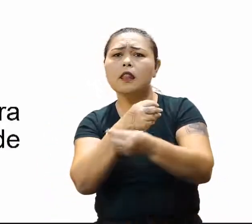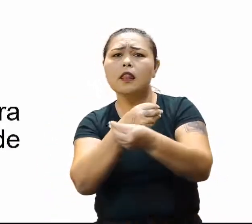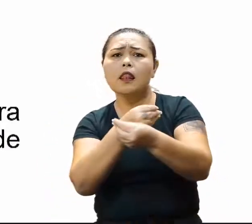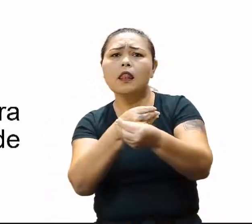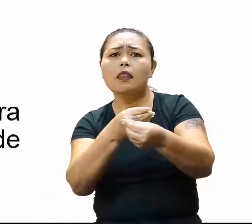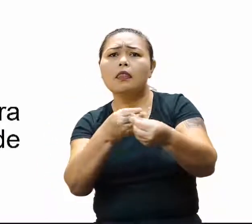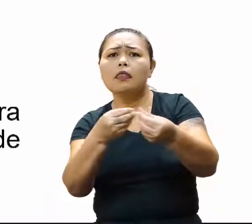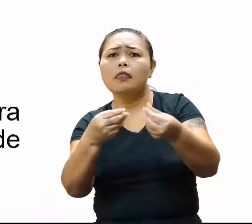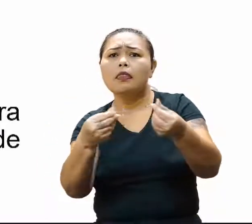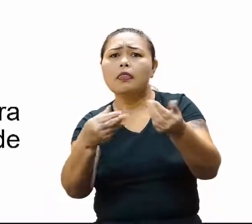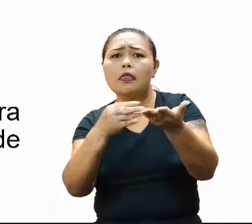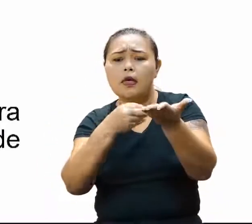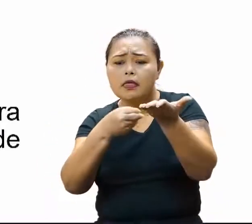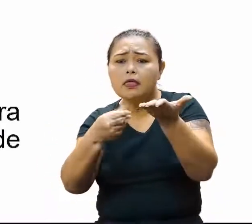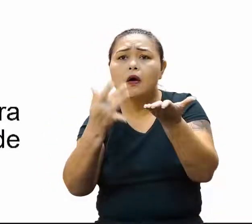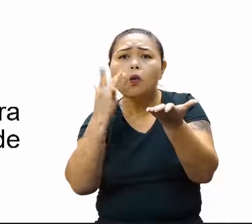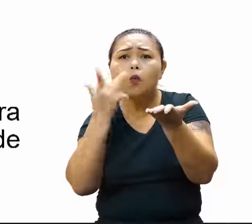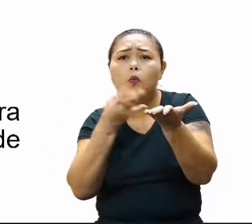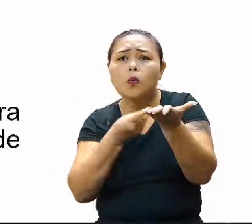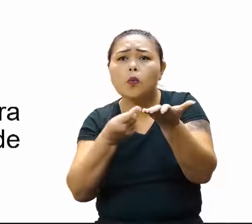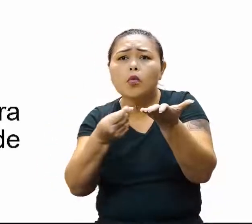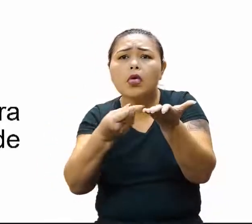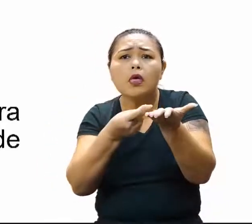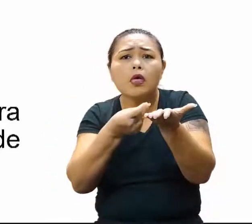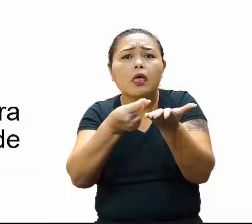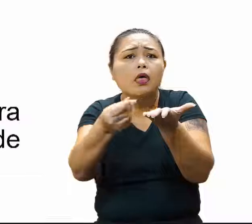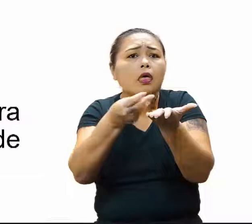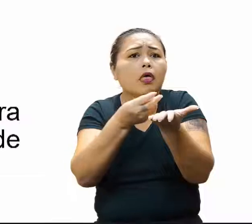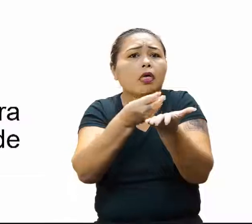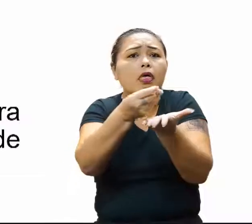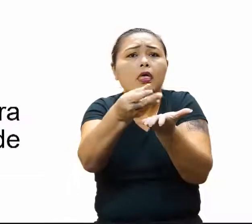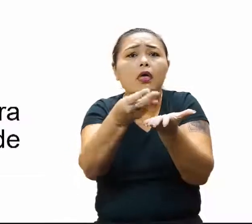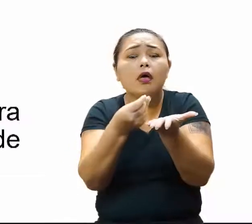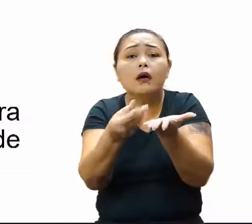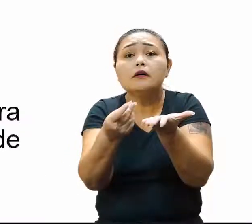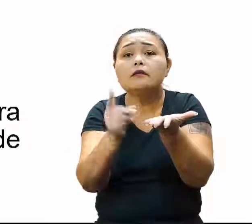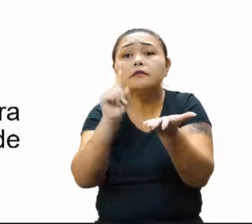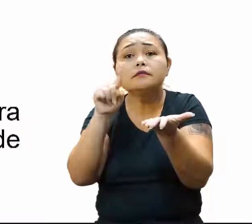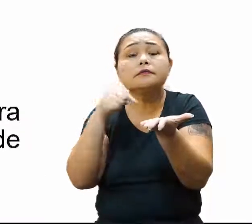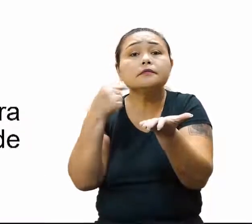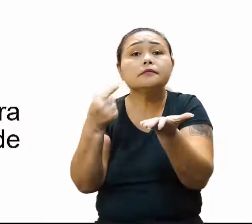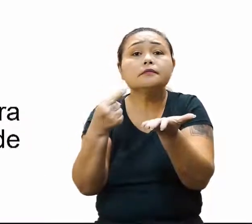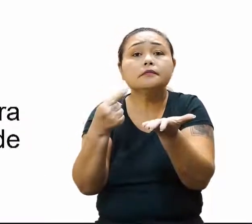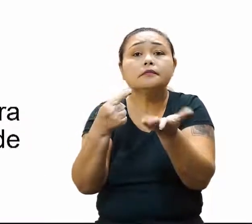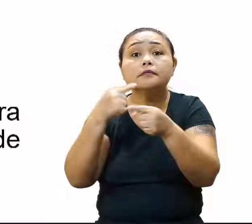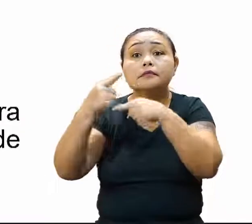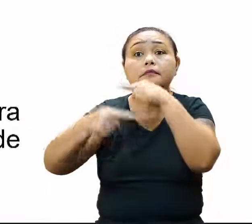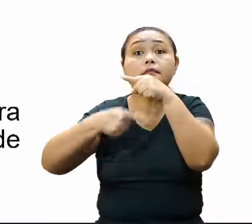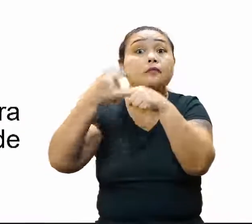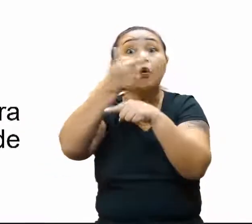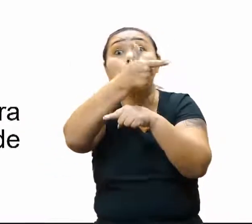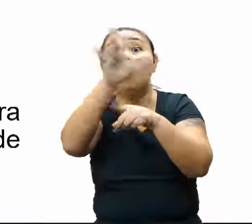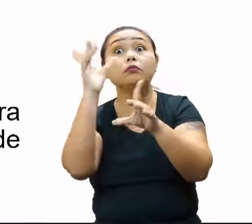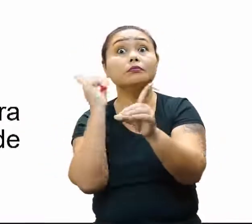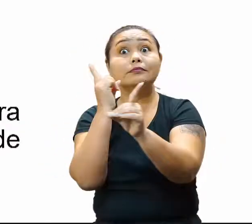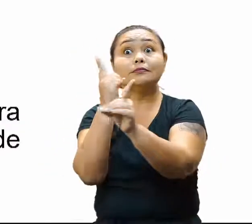faisqueiras era remediado por sucessivos outros achados, tá